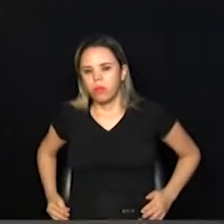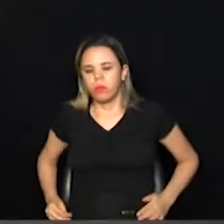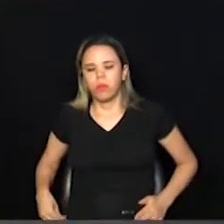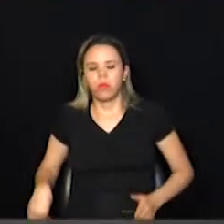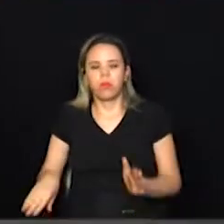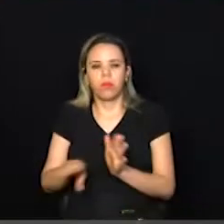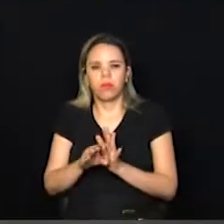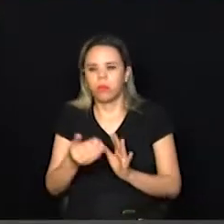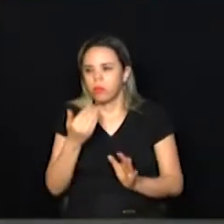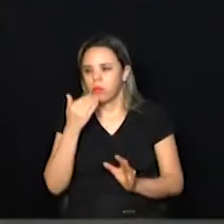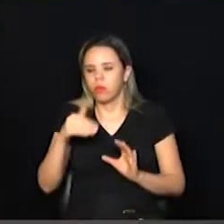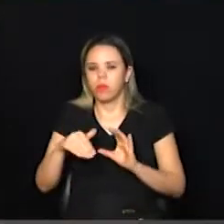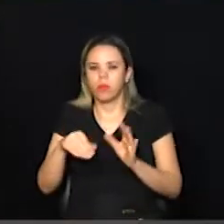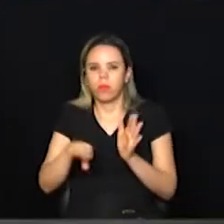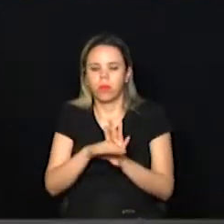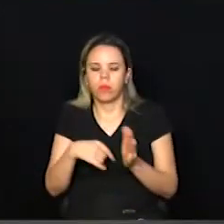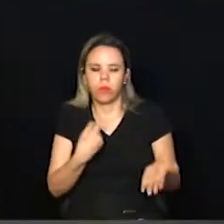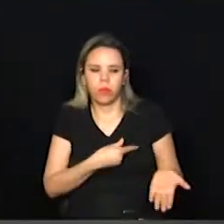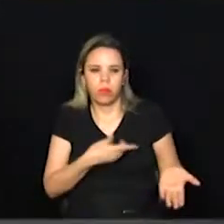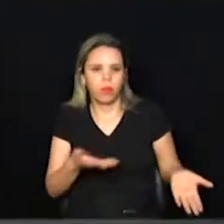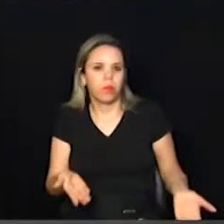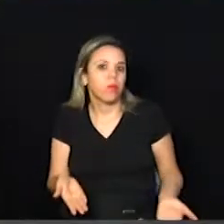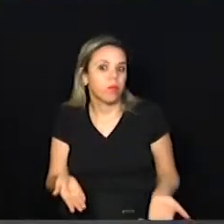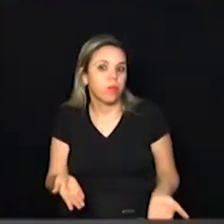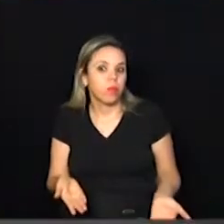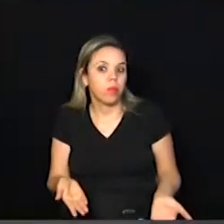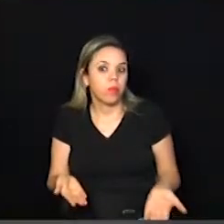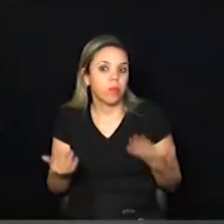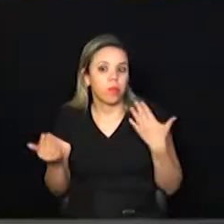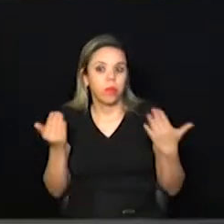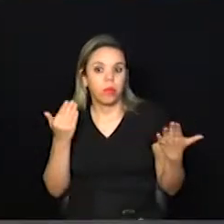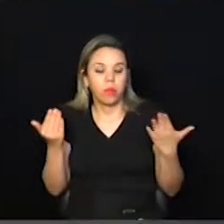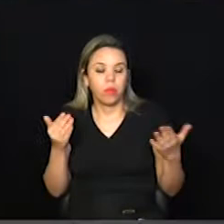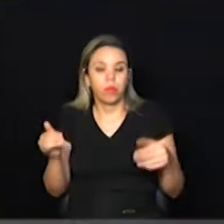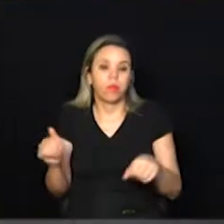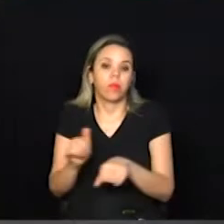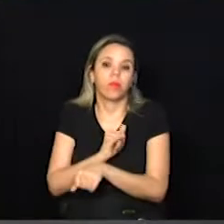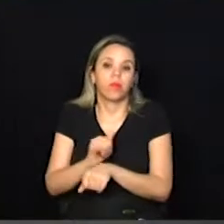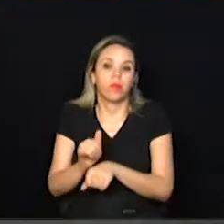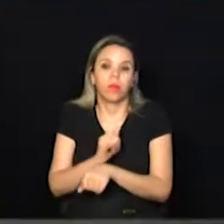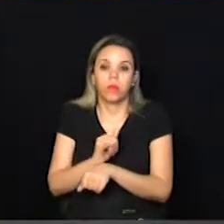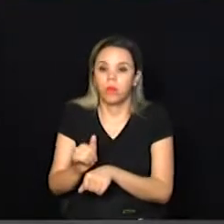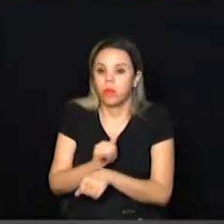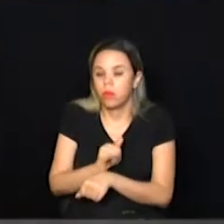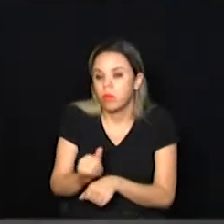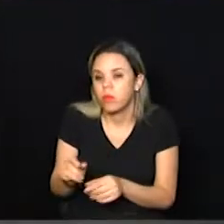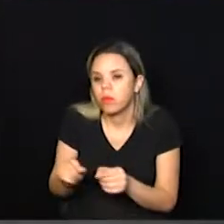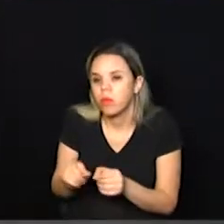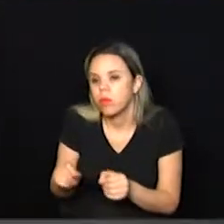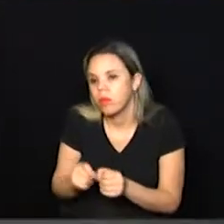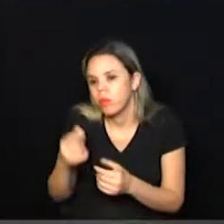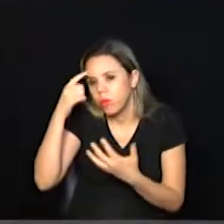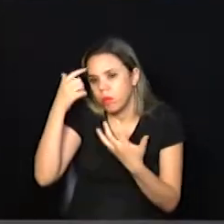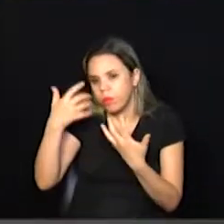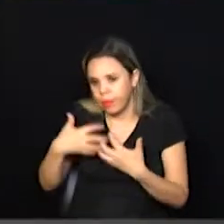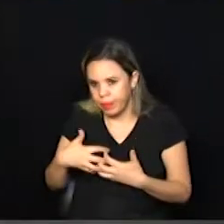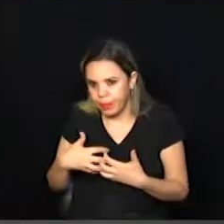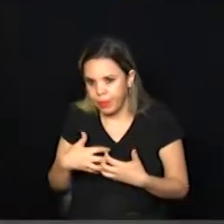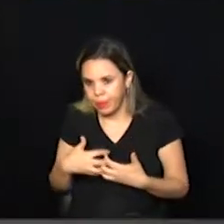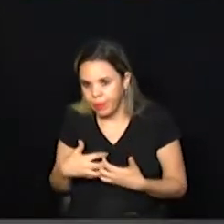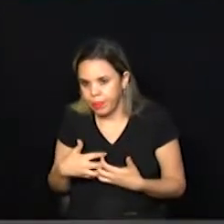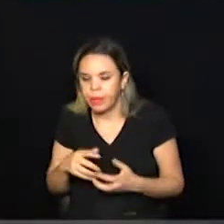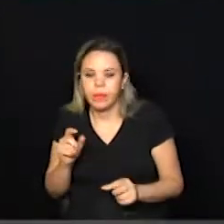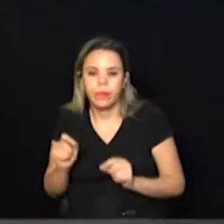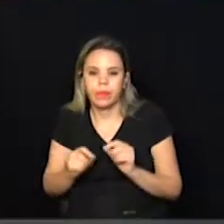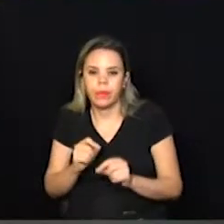chega a gente. Tá, mas quais são as estratégias, então, que estão sendo pensadas para